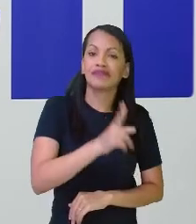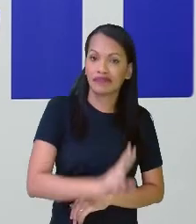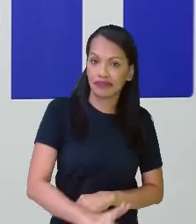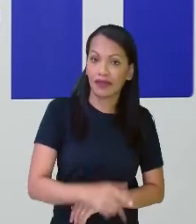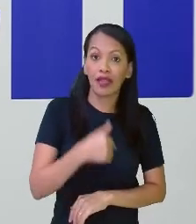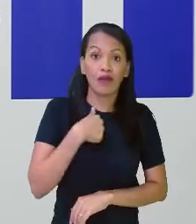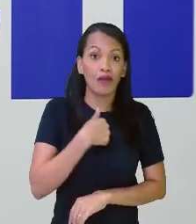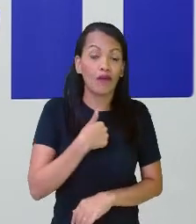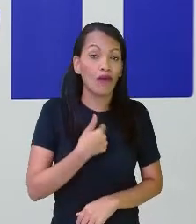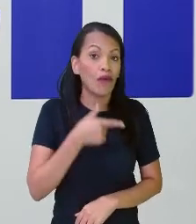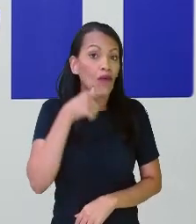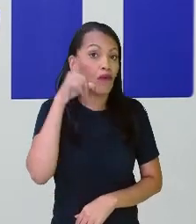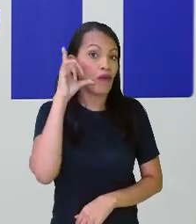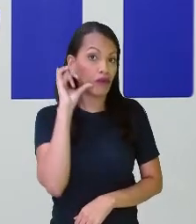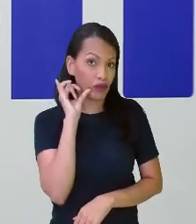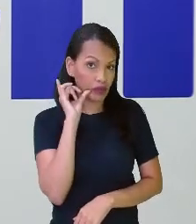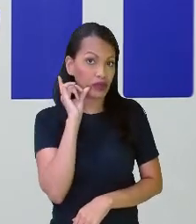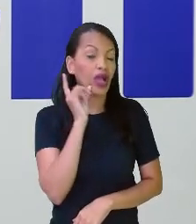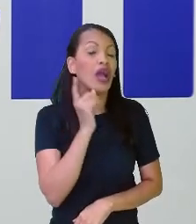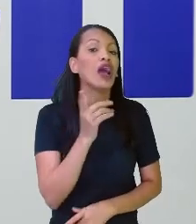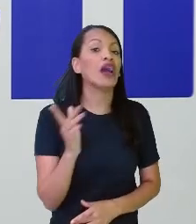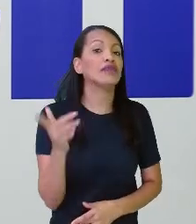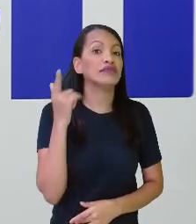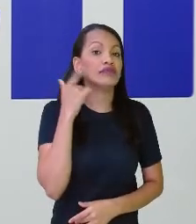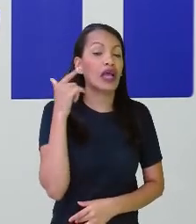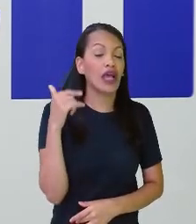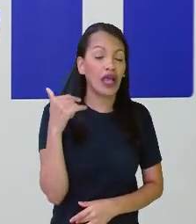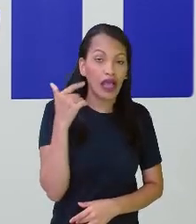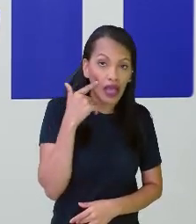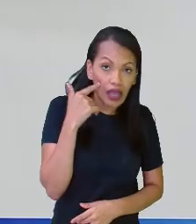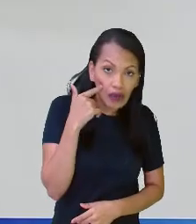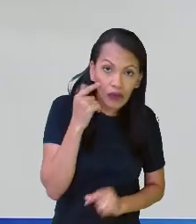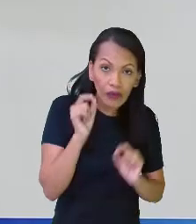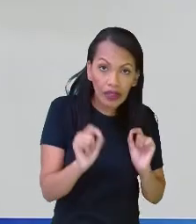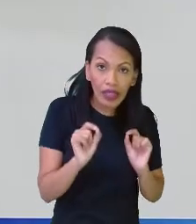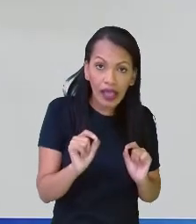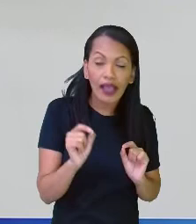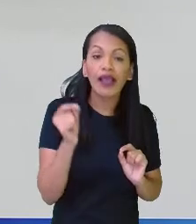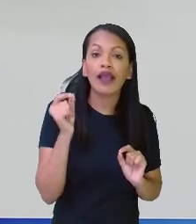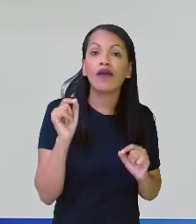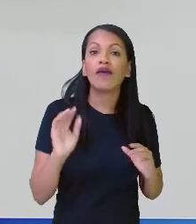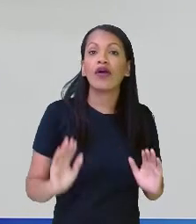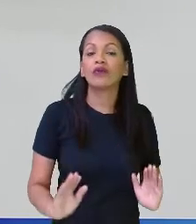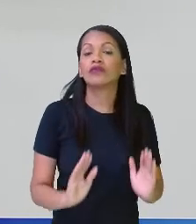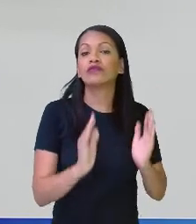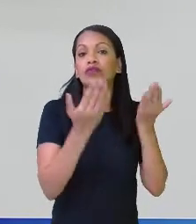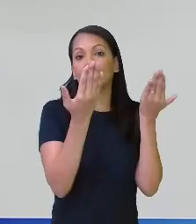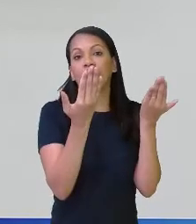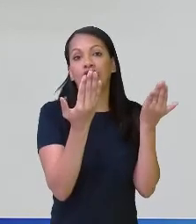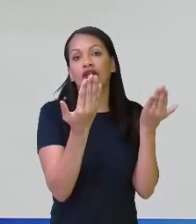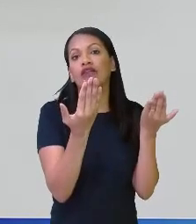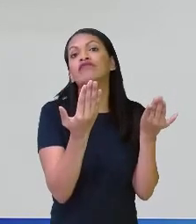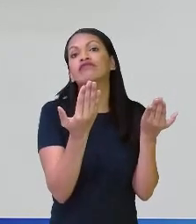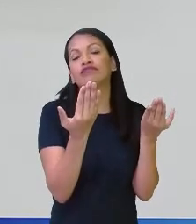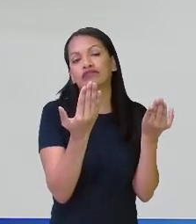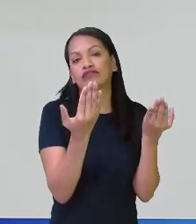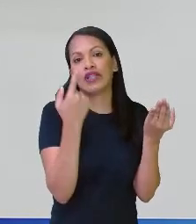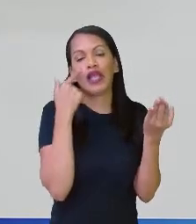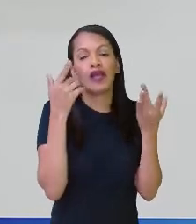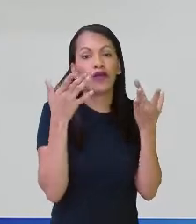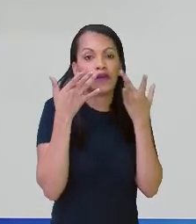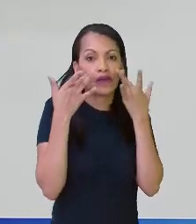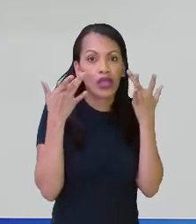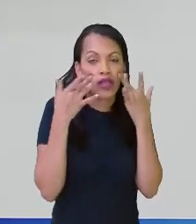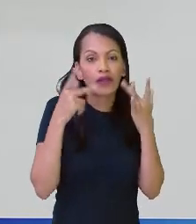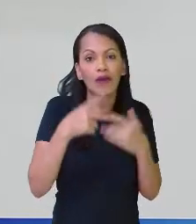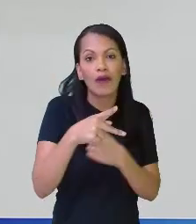foi aniversário do Teatro do Parque? Não sabia! Isso. Poxa! E olha, Recife é